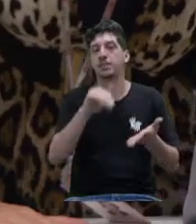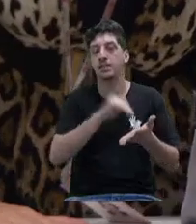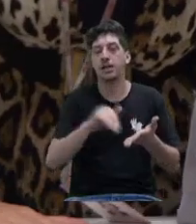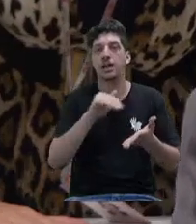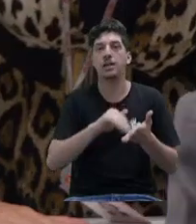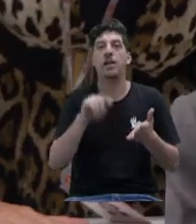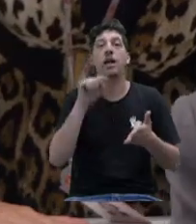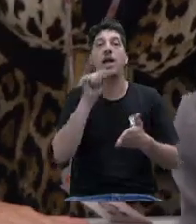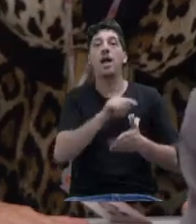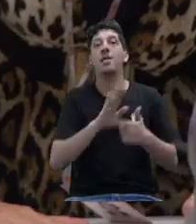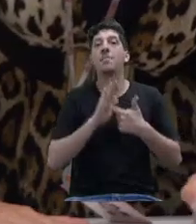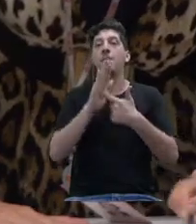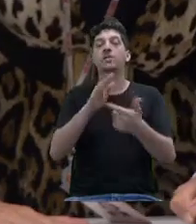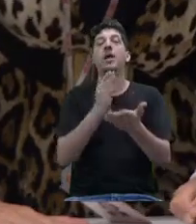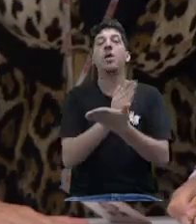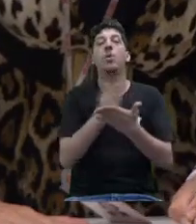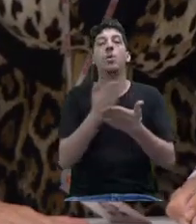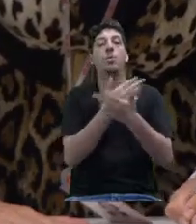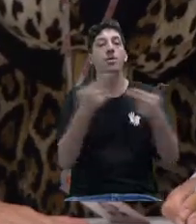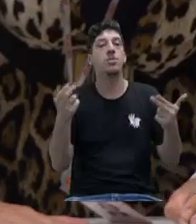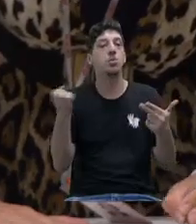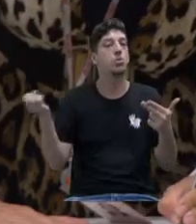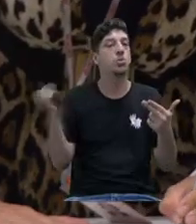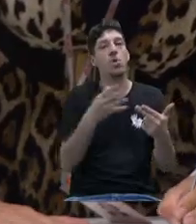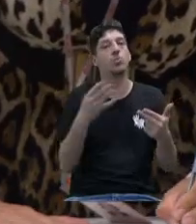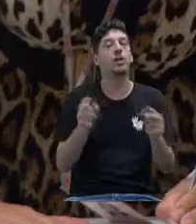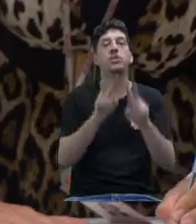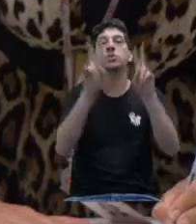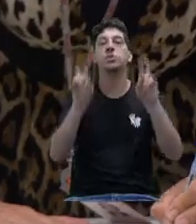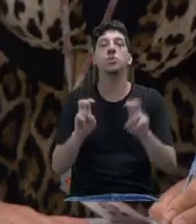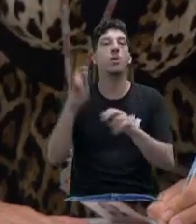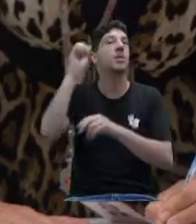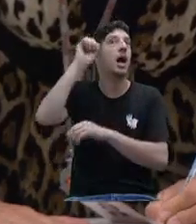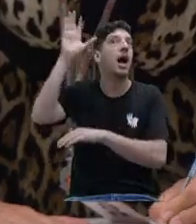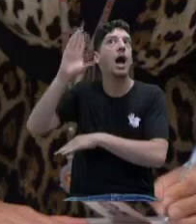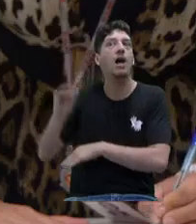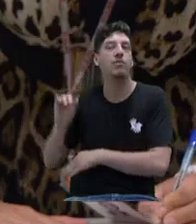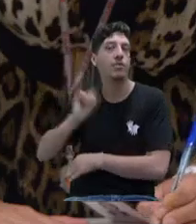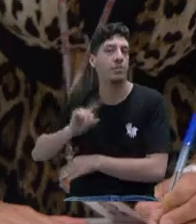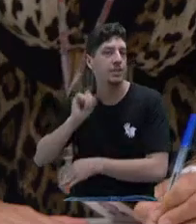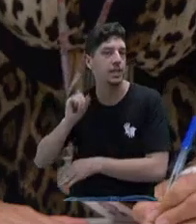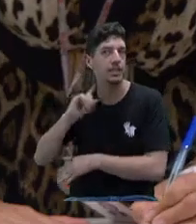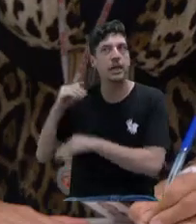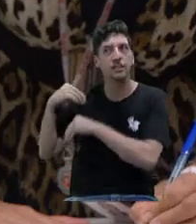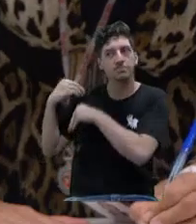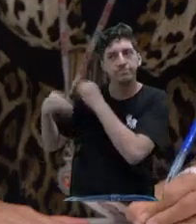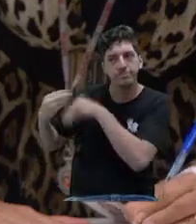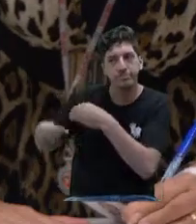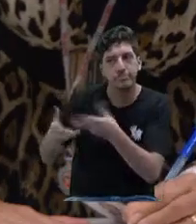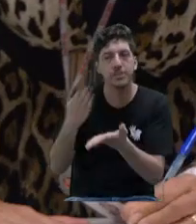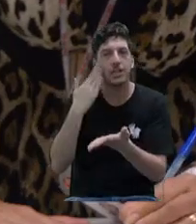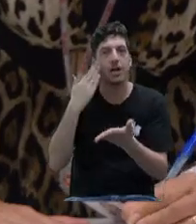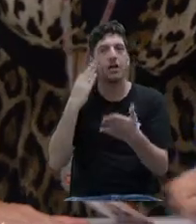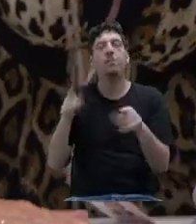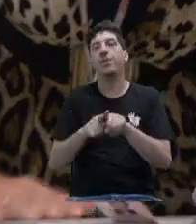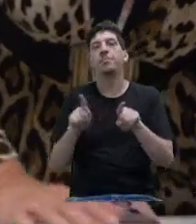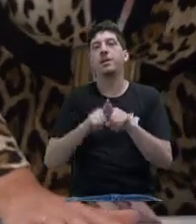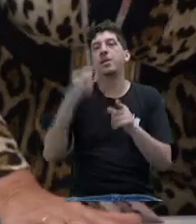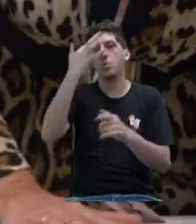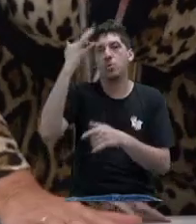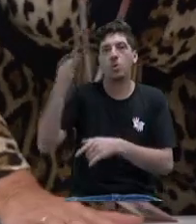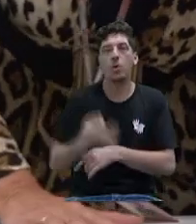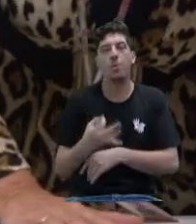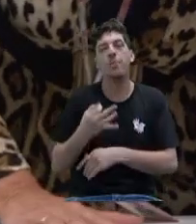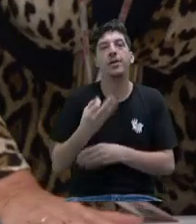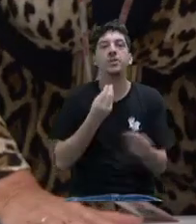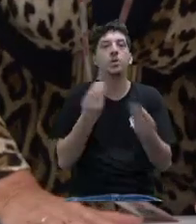ele traz novidades, por exemplo, no que se refere à afromineiridade, pois ele compreende